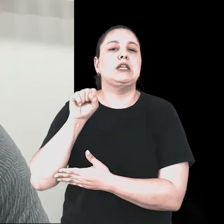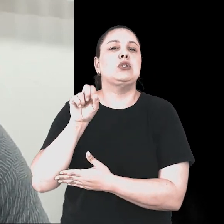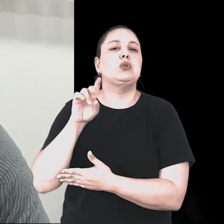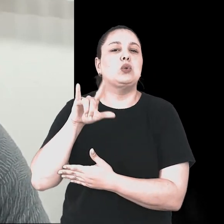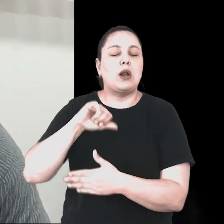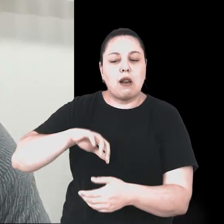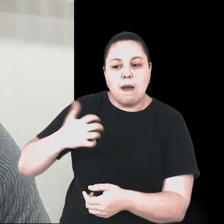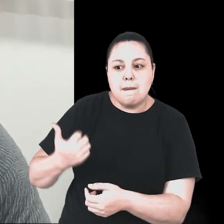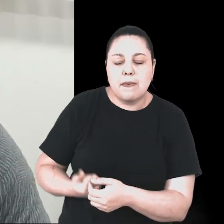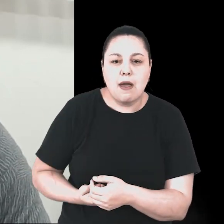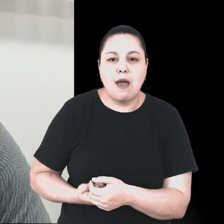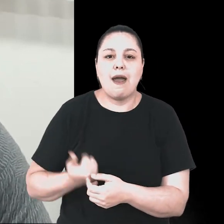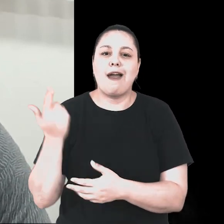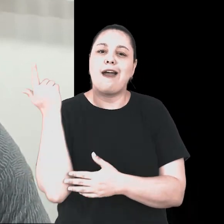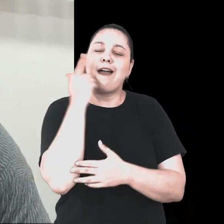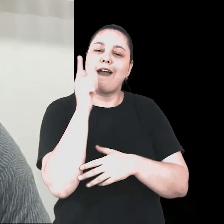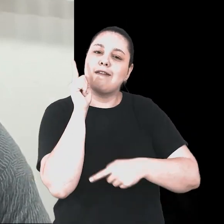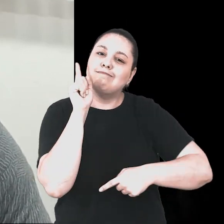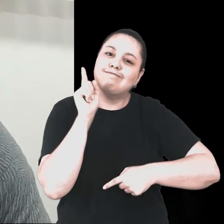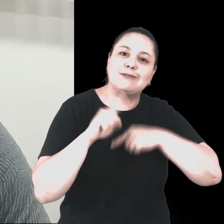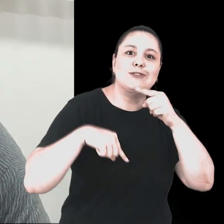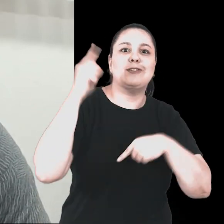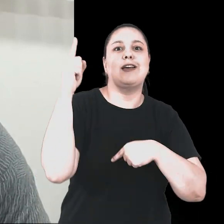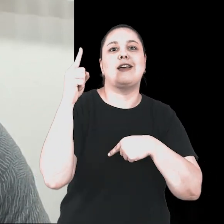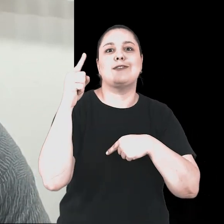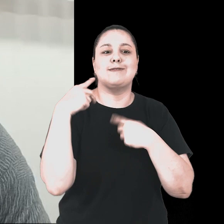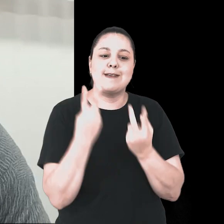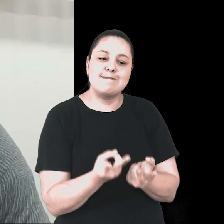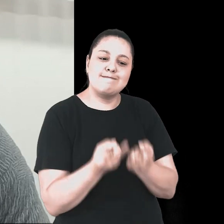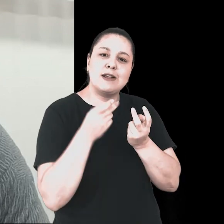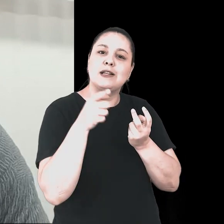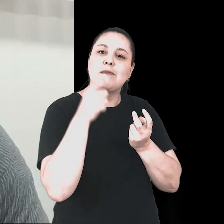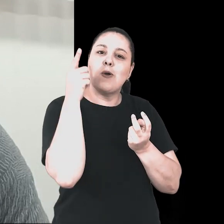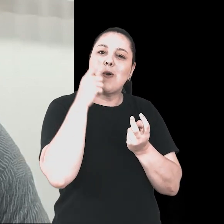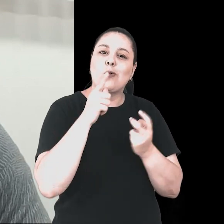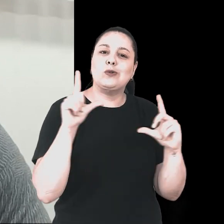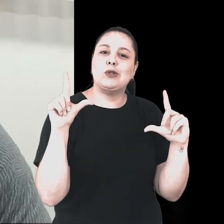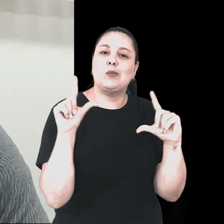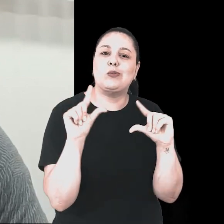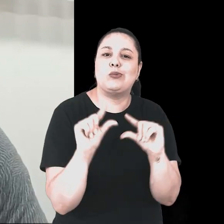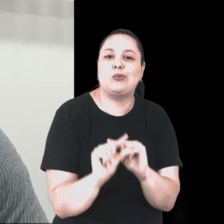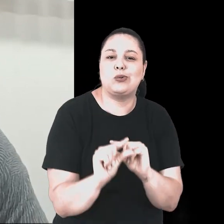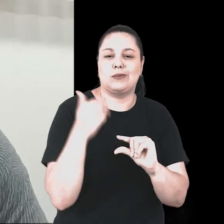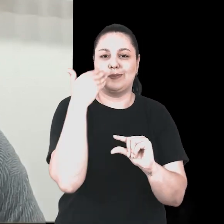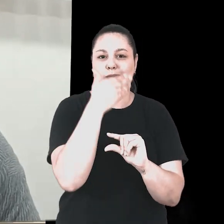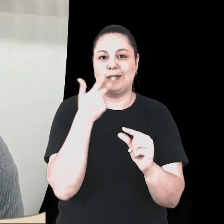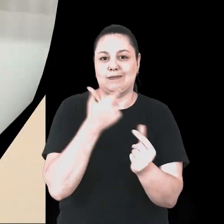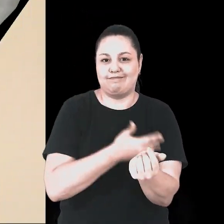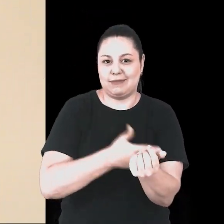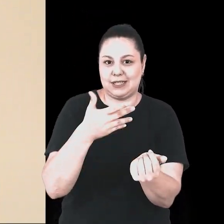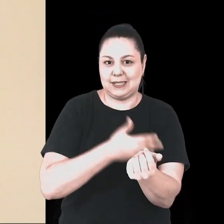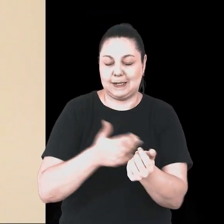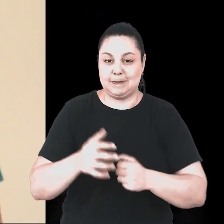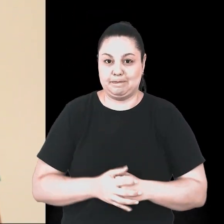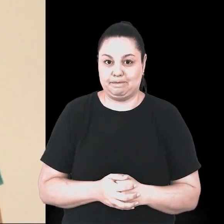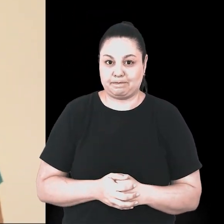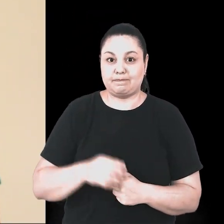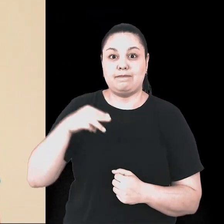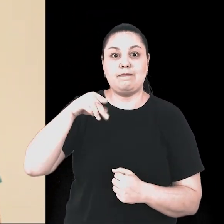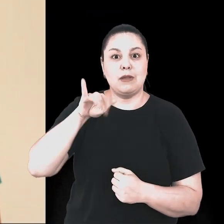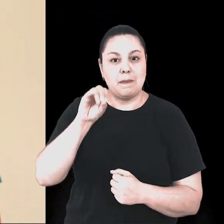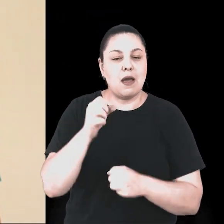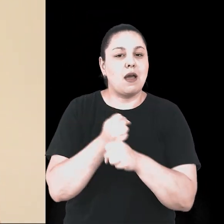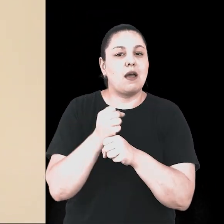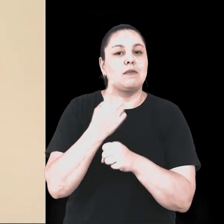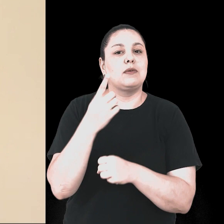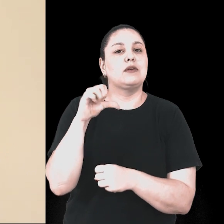que as injeções seguintes no mesmo paciente fizeram a glicemia reduzir consideravelmente. Em maio